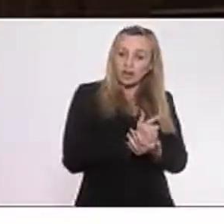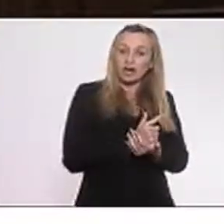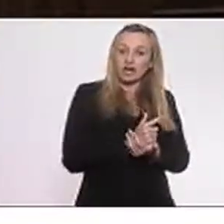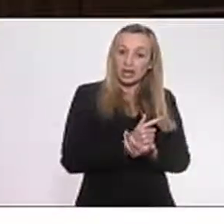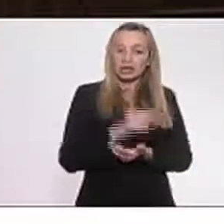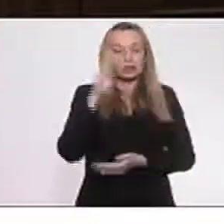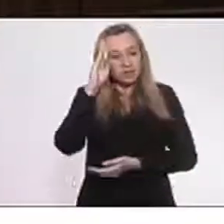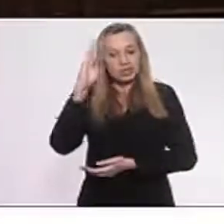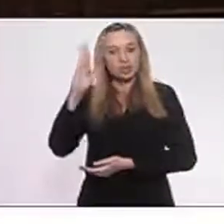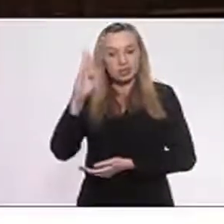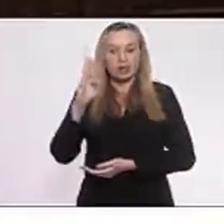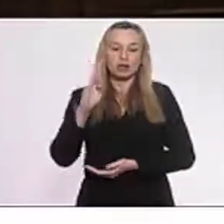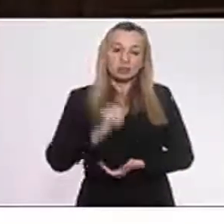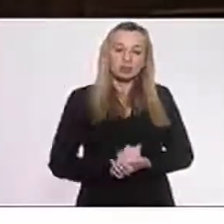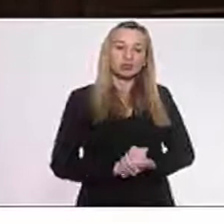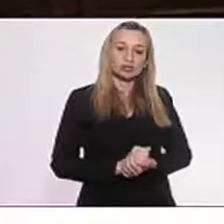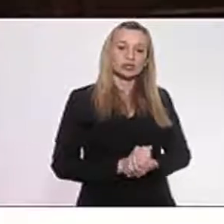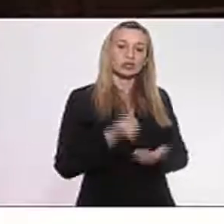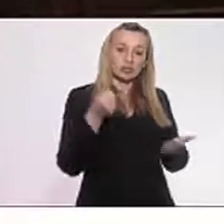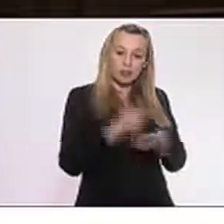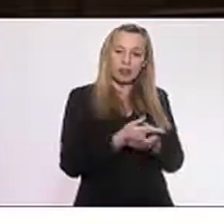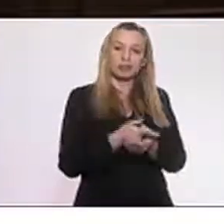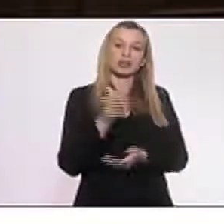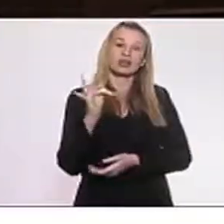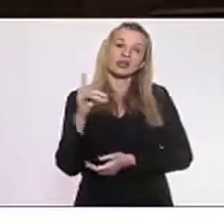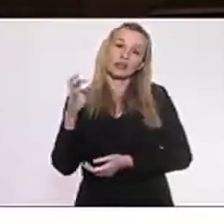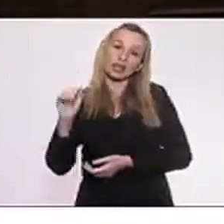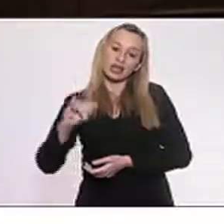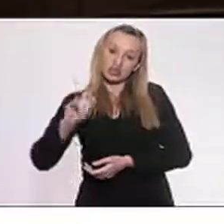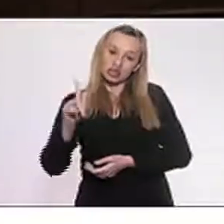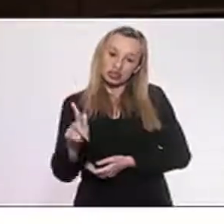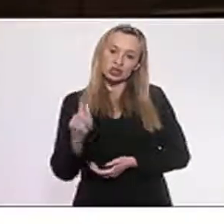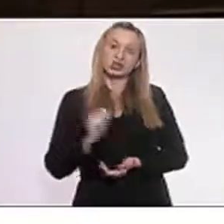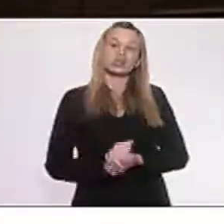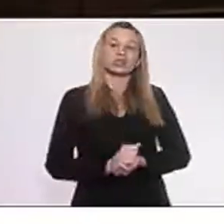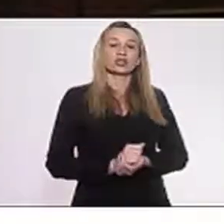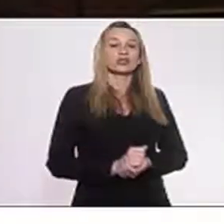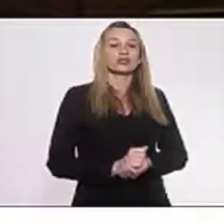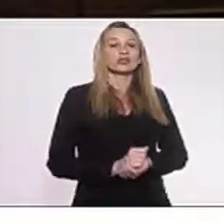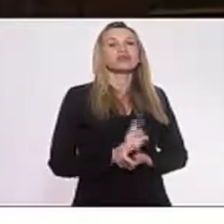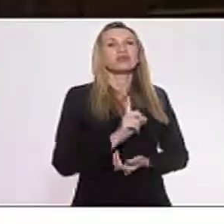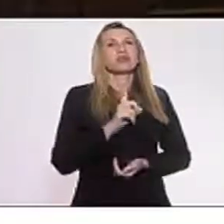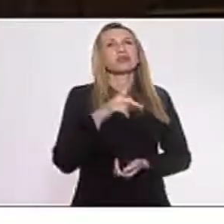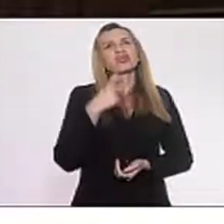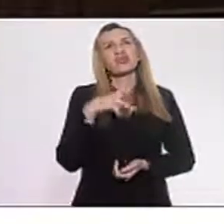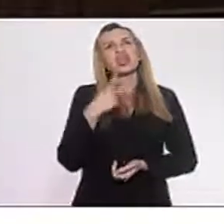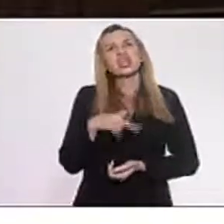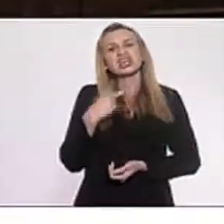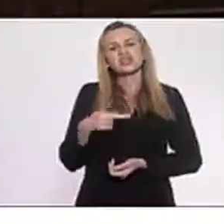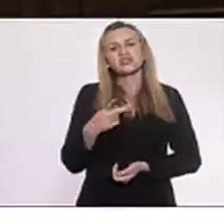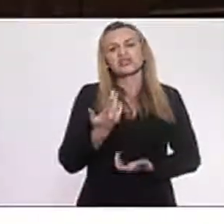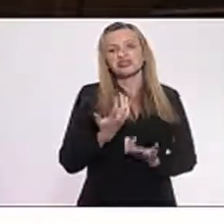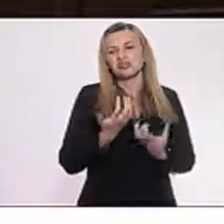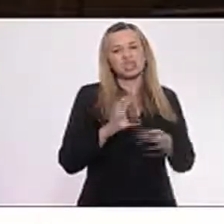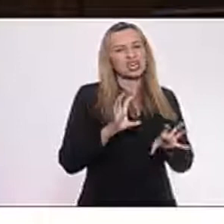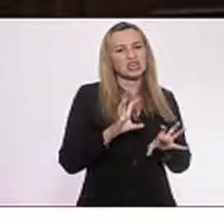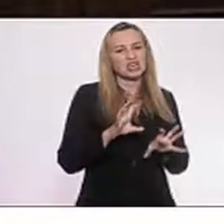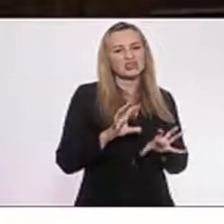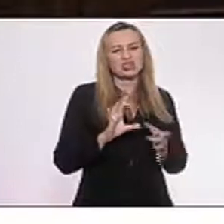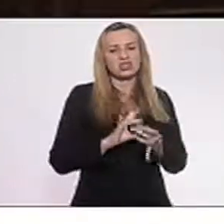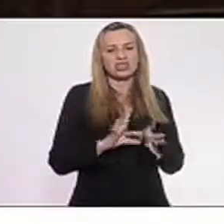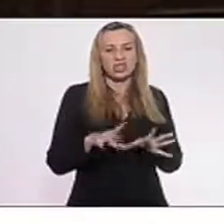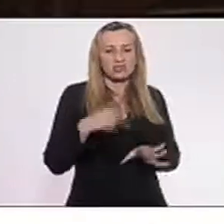prioritários a serem honrados pela FAPERJ, que eu repito aqui, na casa dos 300 milhões. Não estou dizendo, nem querendo deixar de